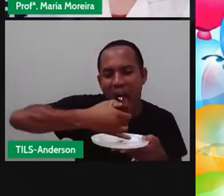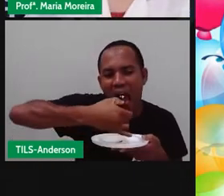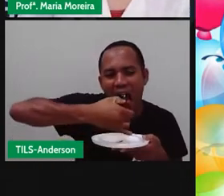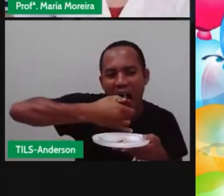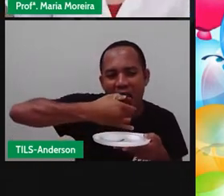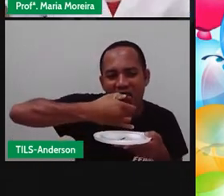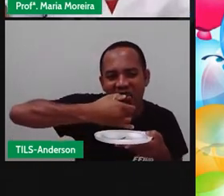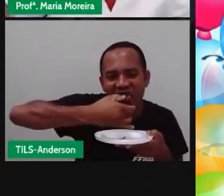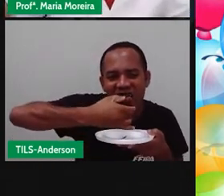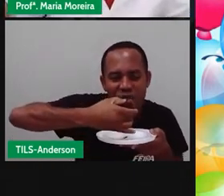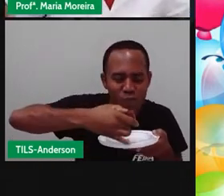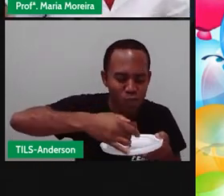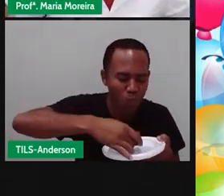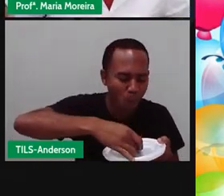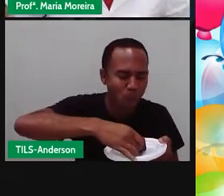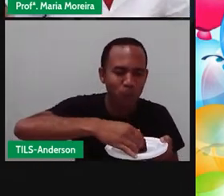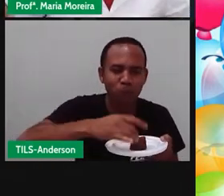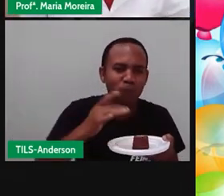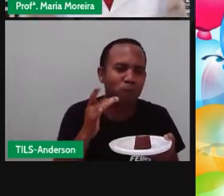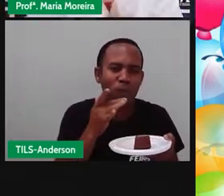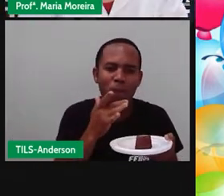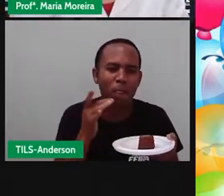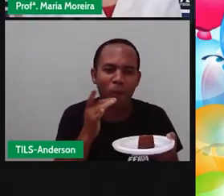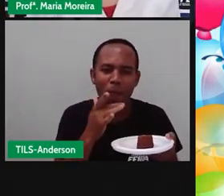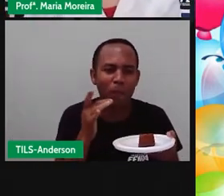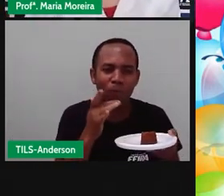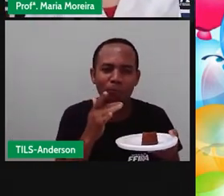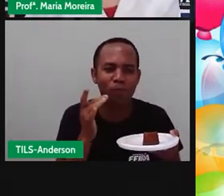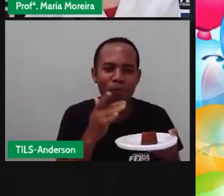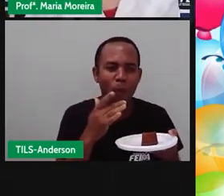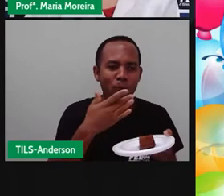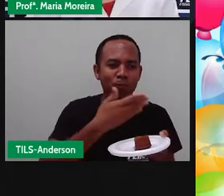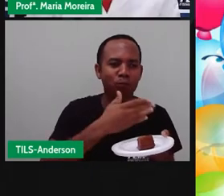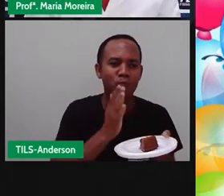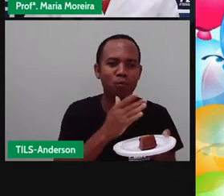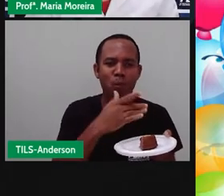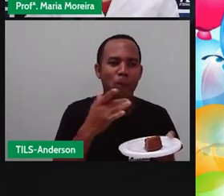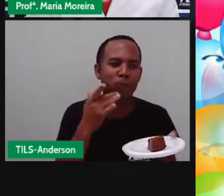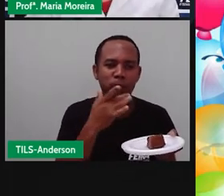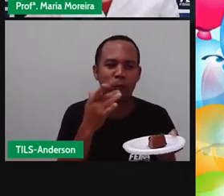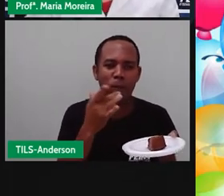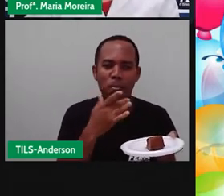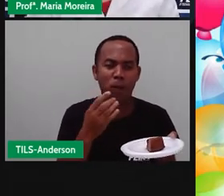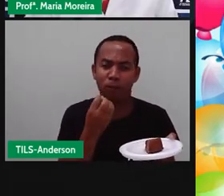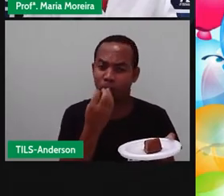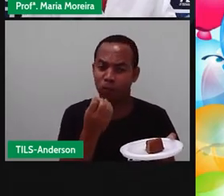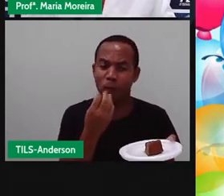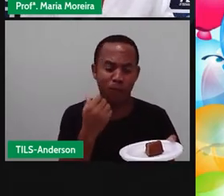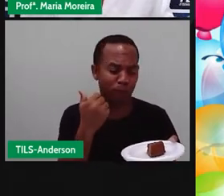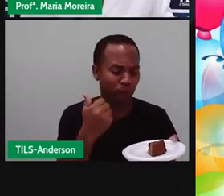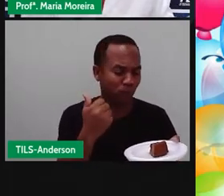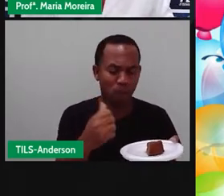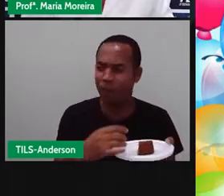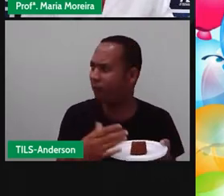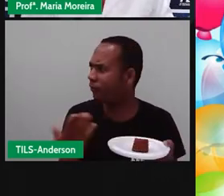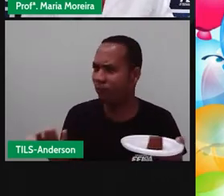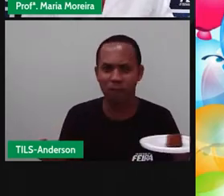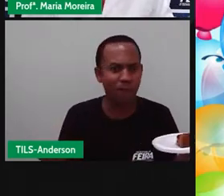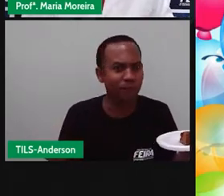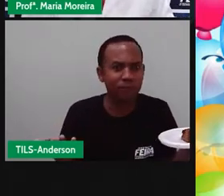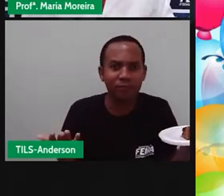Só, mas é por uma boa razão, né? Nossa aula de número 5, quem tava aí esperando? Você tá comendo,